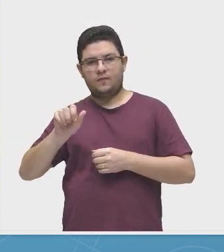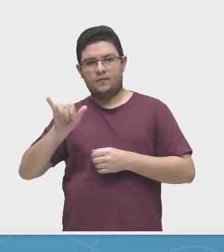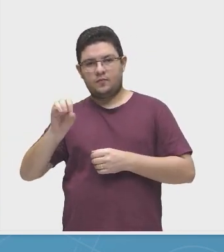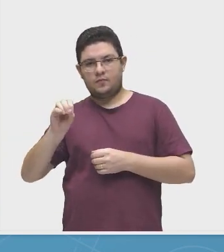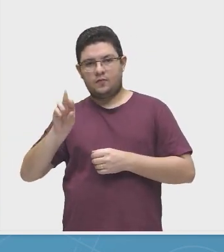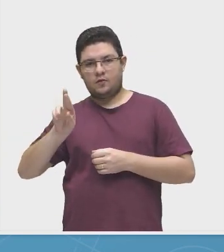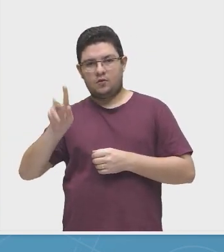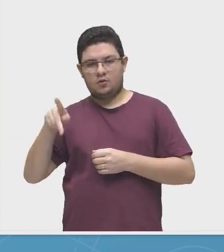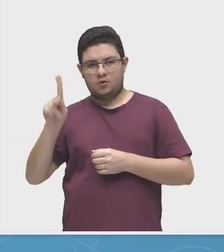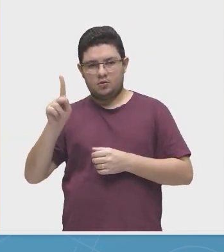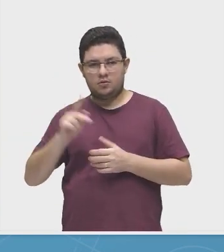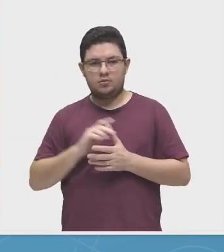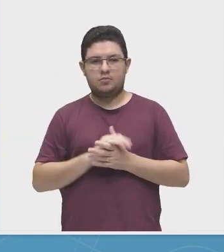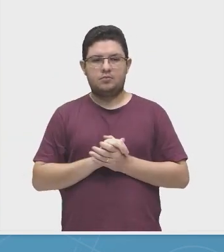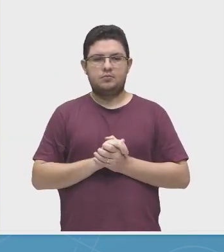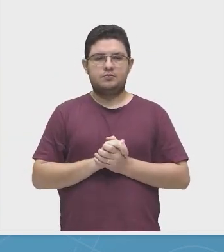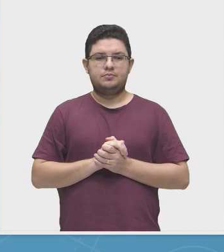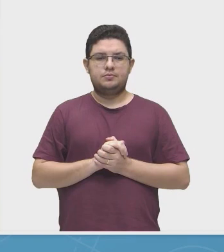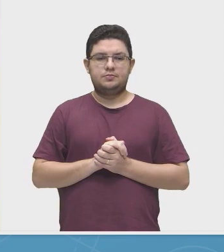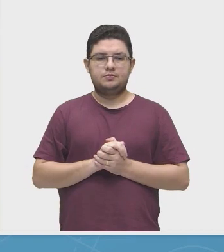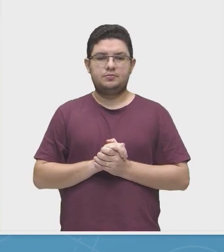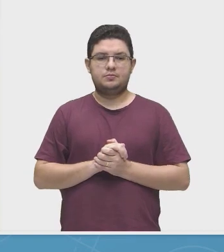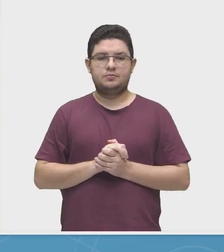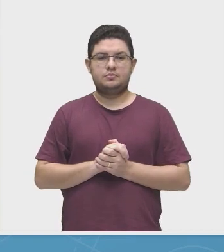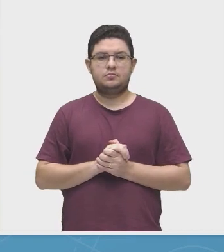on. Continuando.